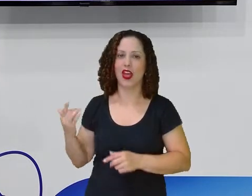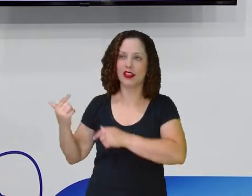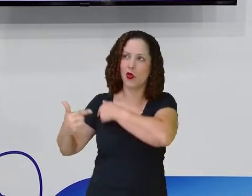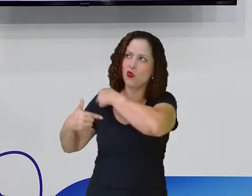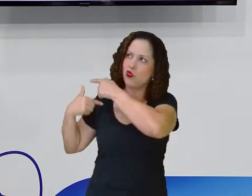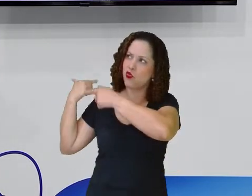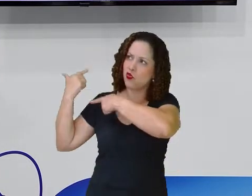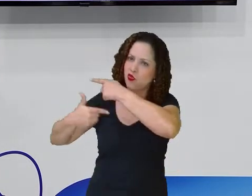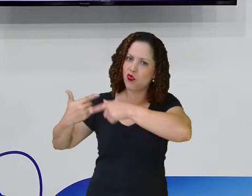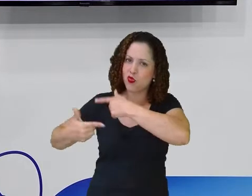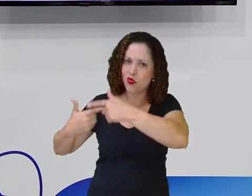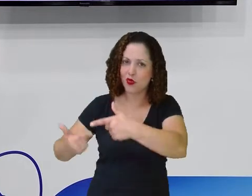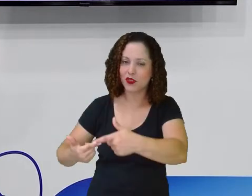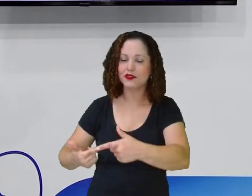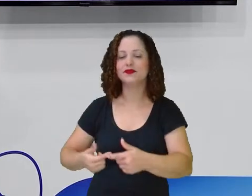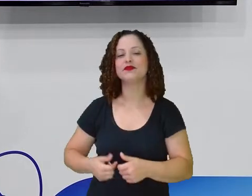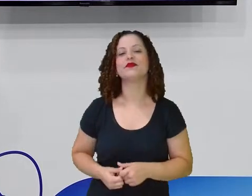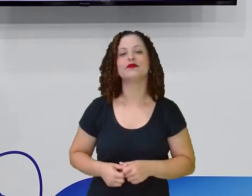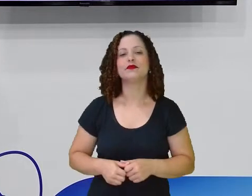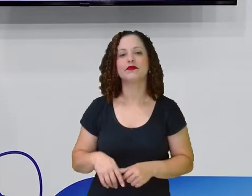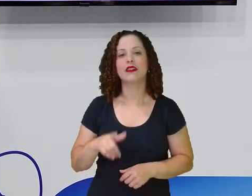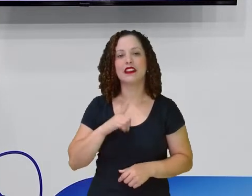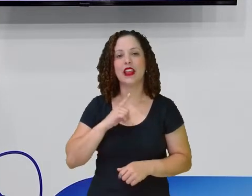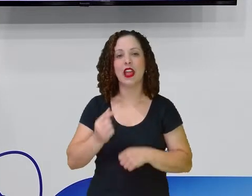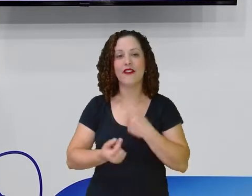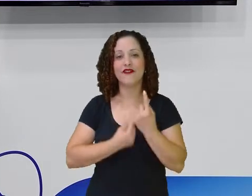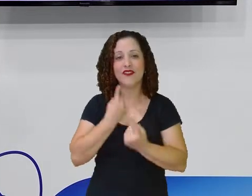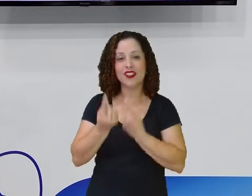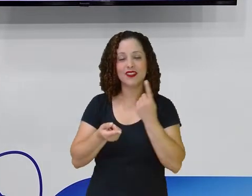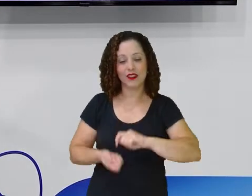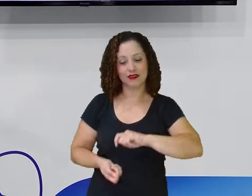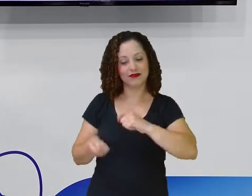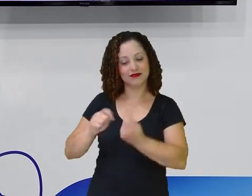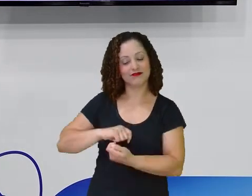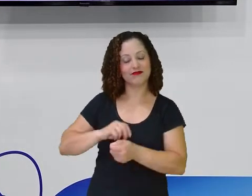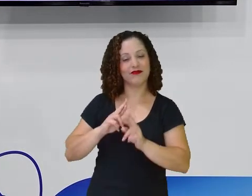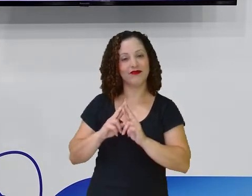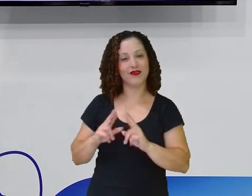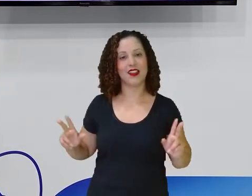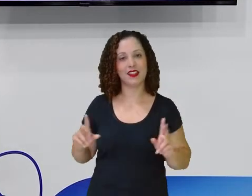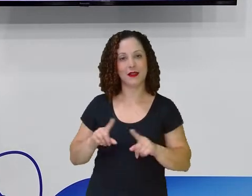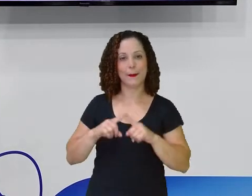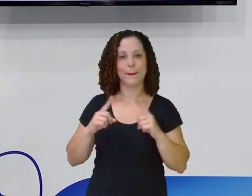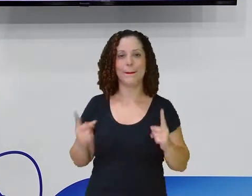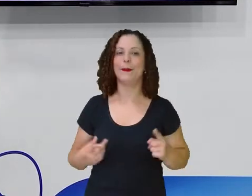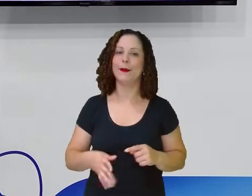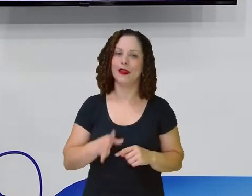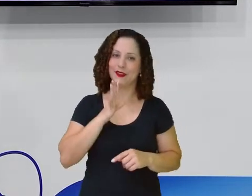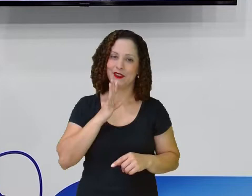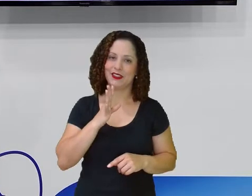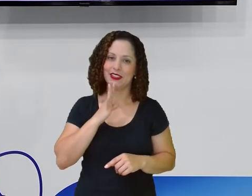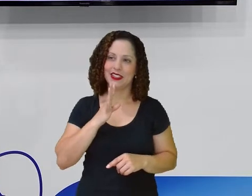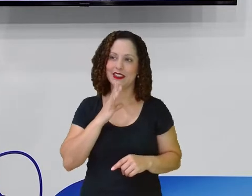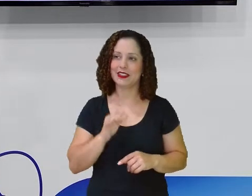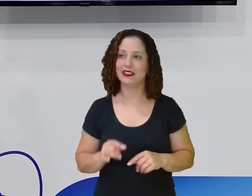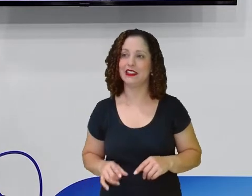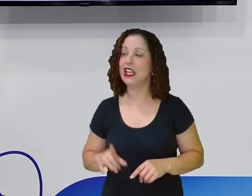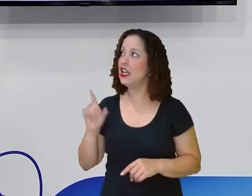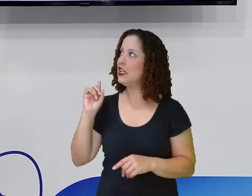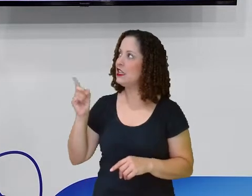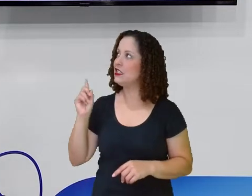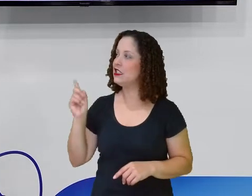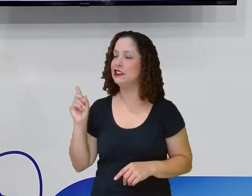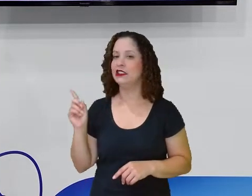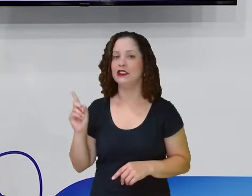filho. Então, mesmo que alguém tenha umas versões um pouquinho diferentes, mas todo mundo conhece. Já esse, como é mais desconhecido, eu